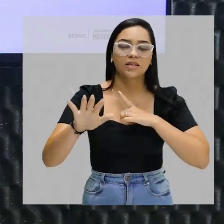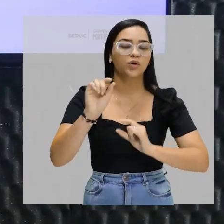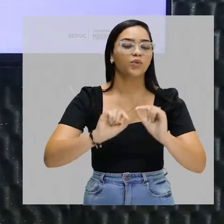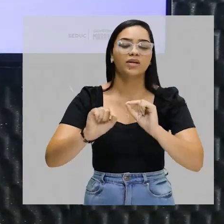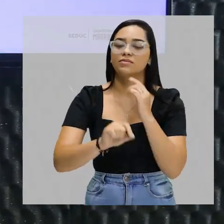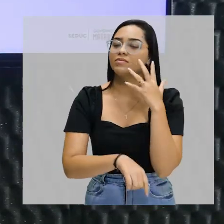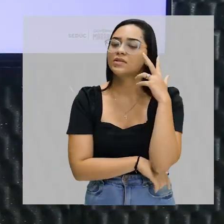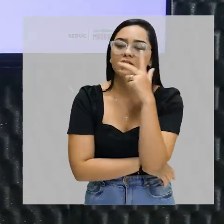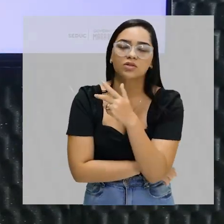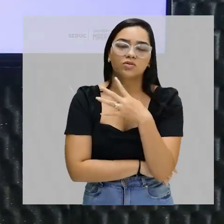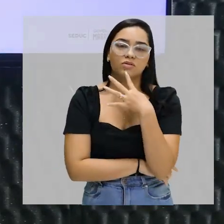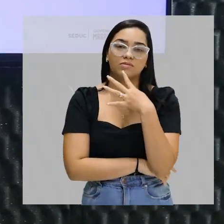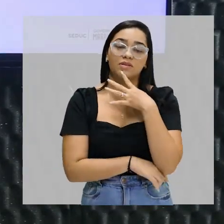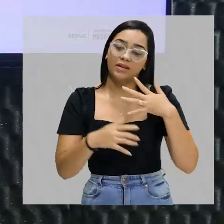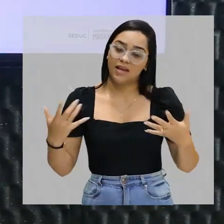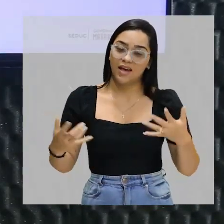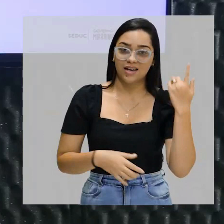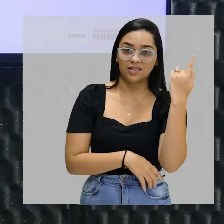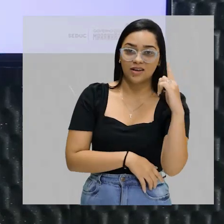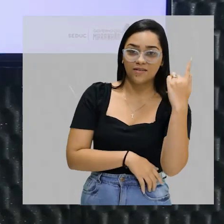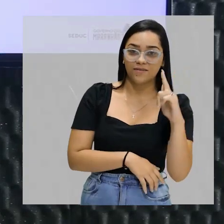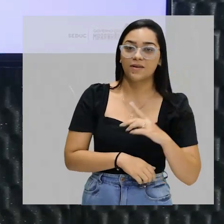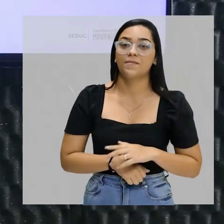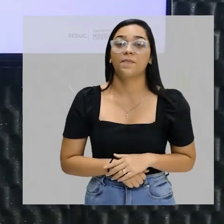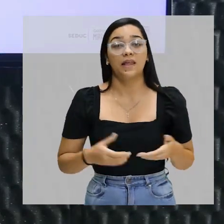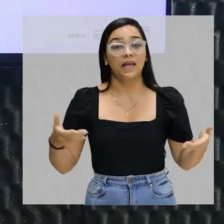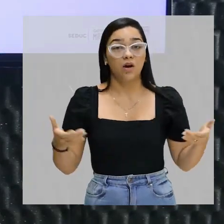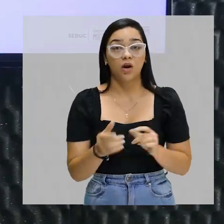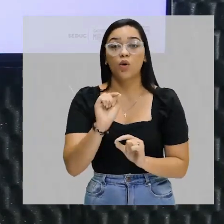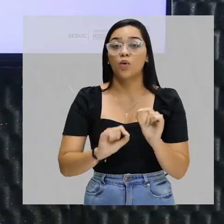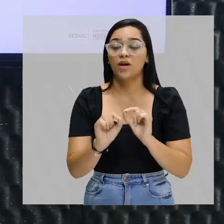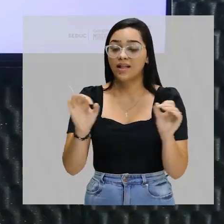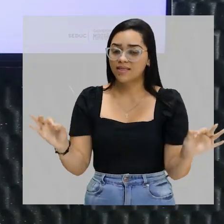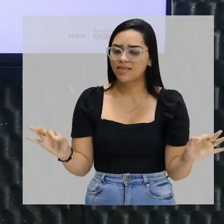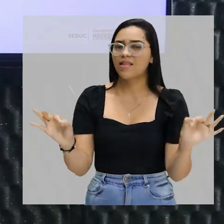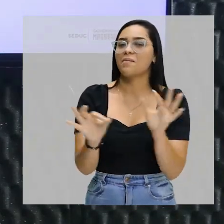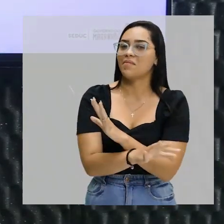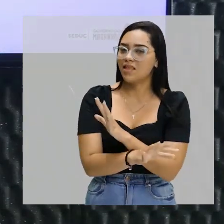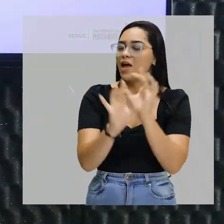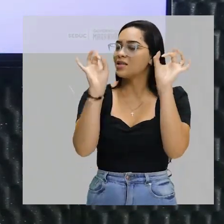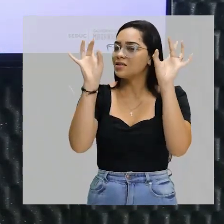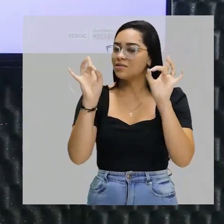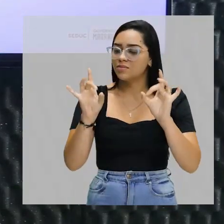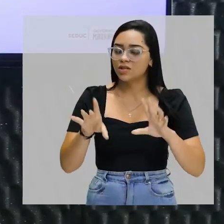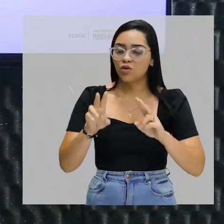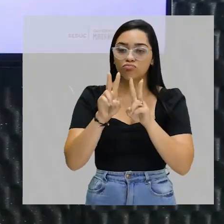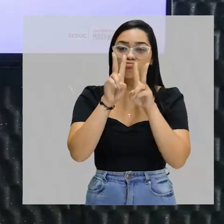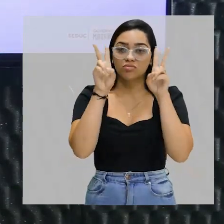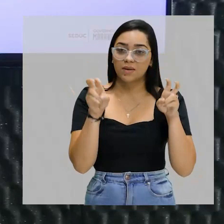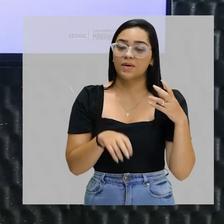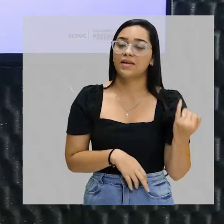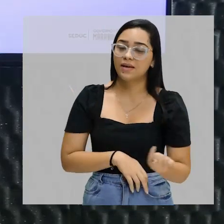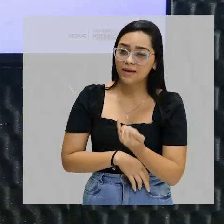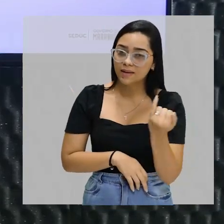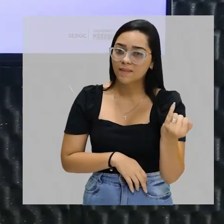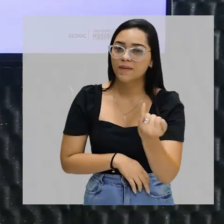lindo conhecimento que é a geografia e hoje nós vamos fechar aí com chave de ouro uma temática muito importante